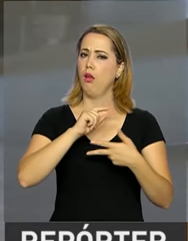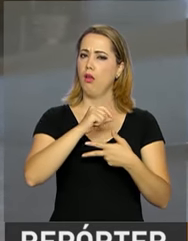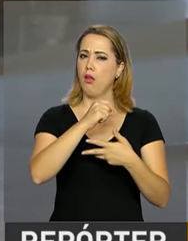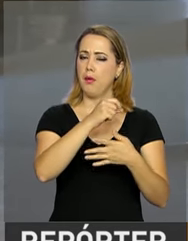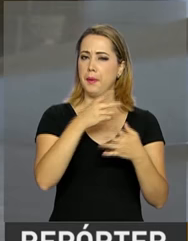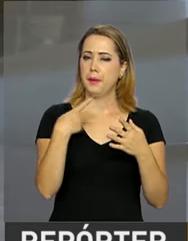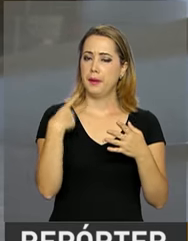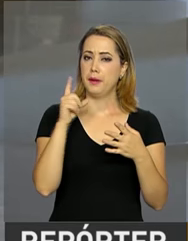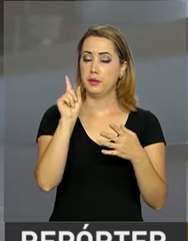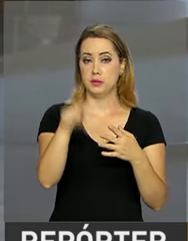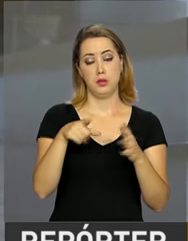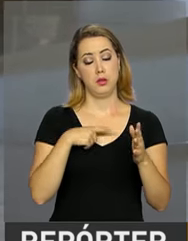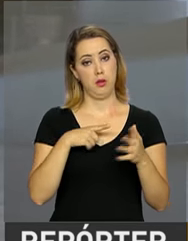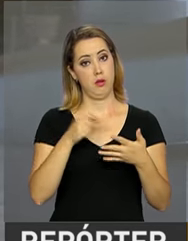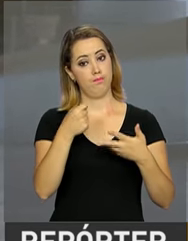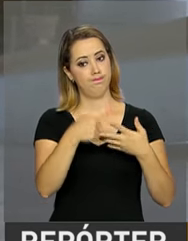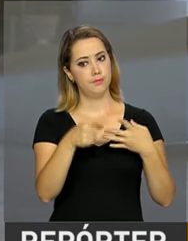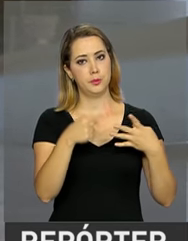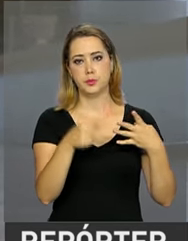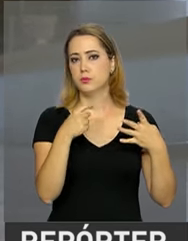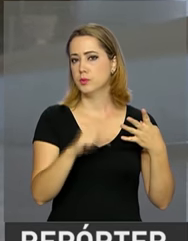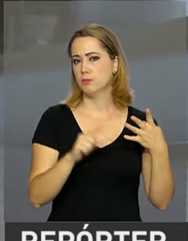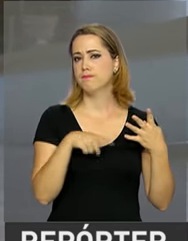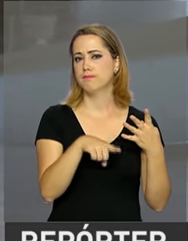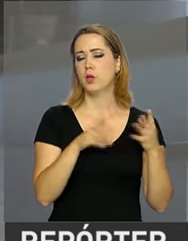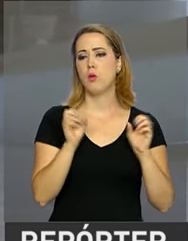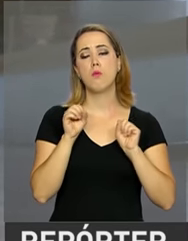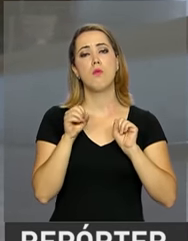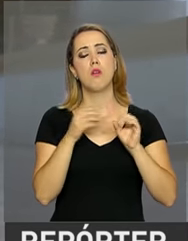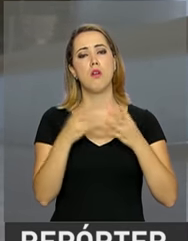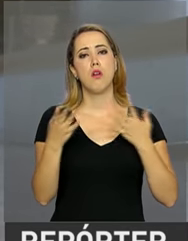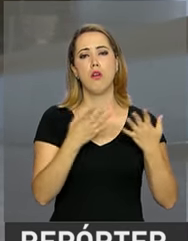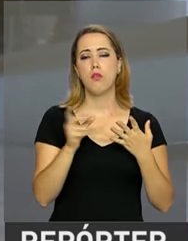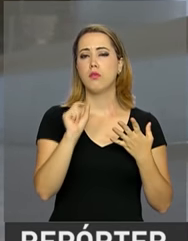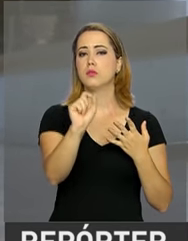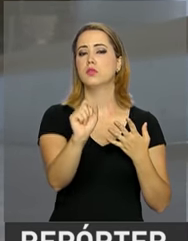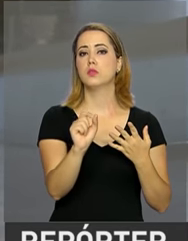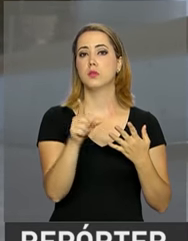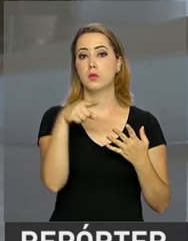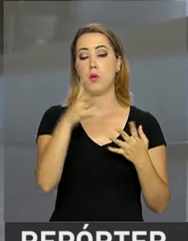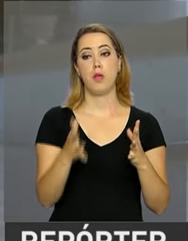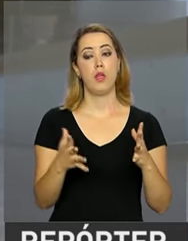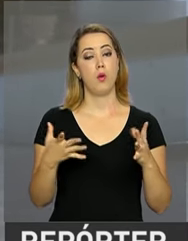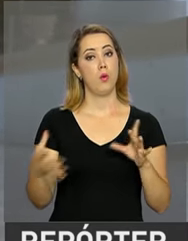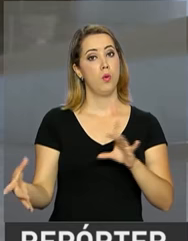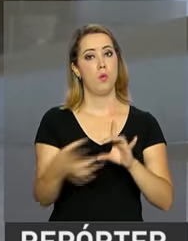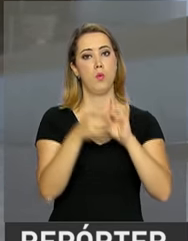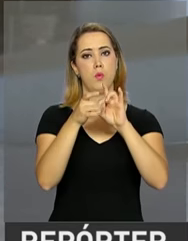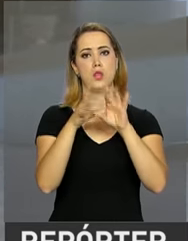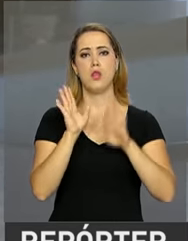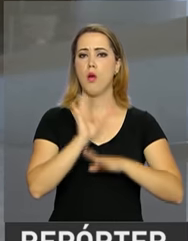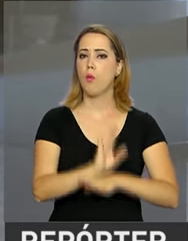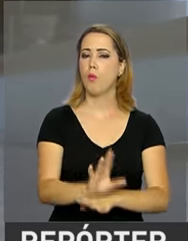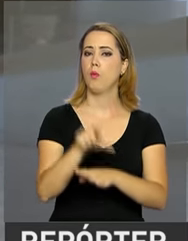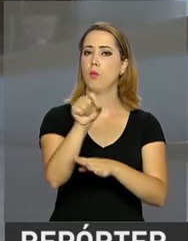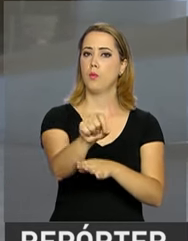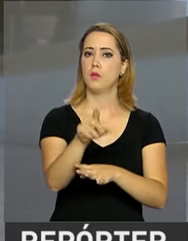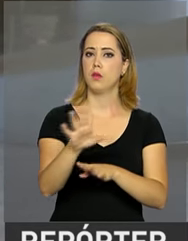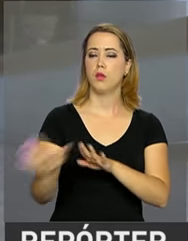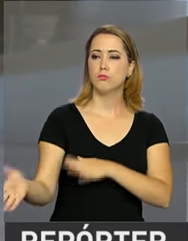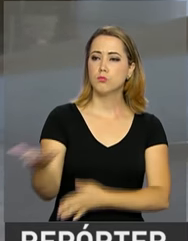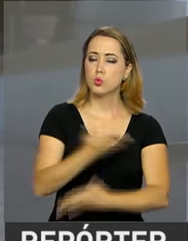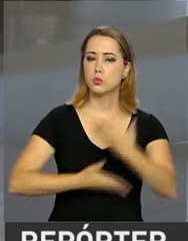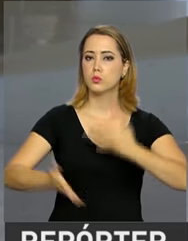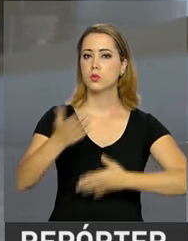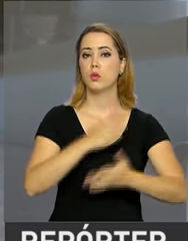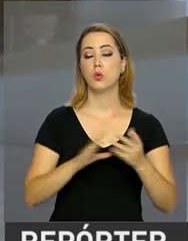nortear a execução do Plano Nacional de Segurança Pública. São eles integração, colaboração e cooperação